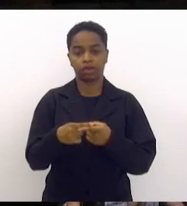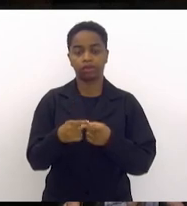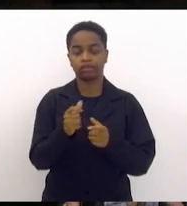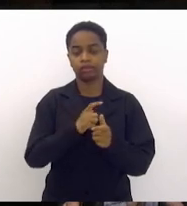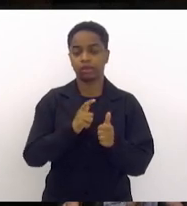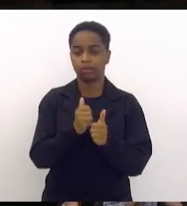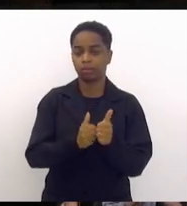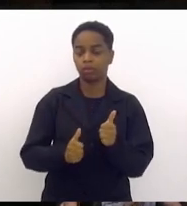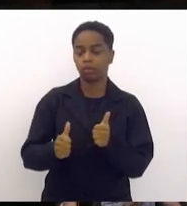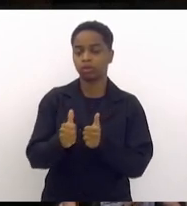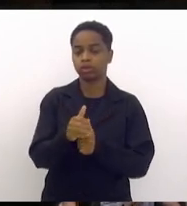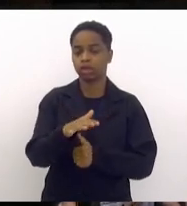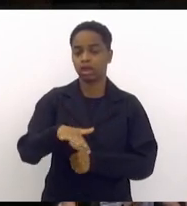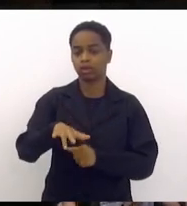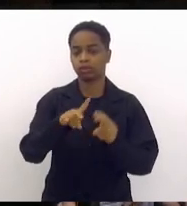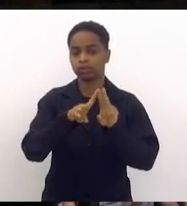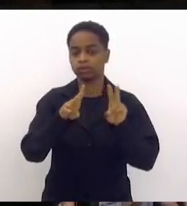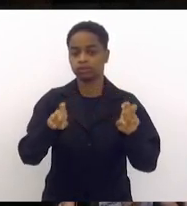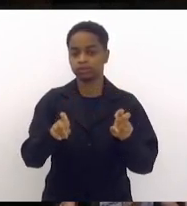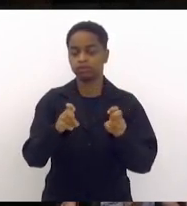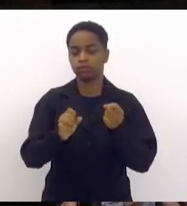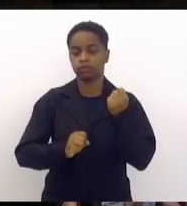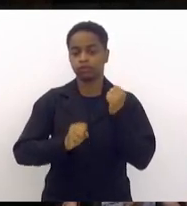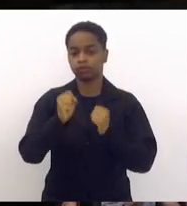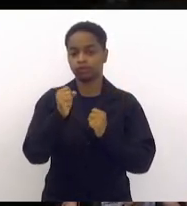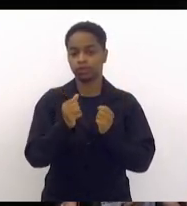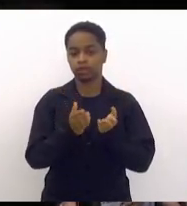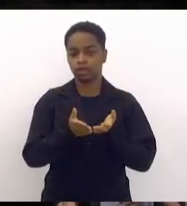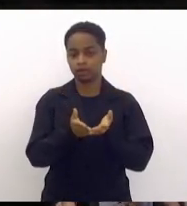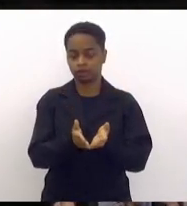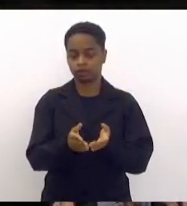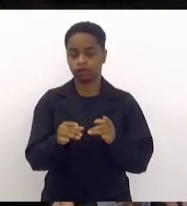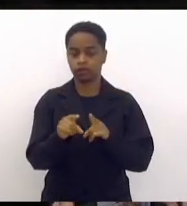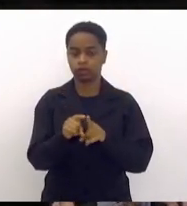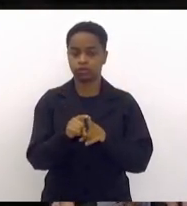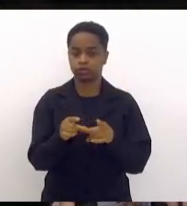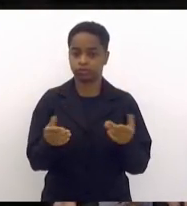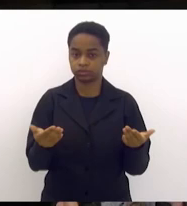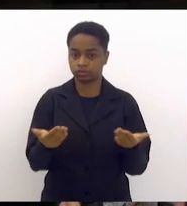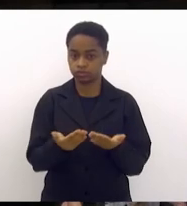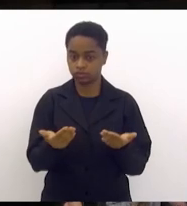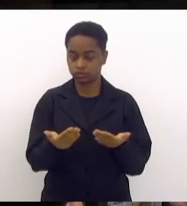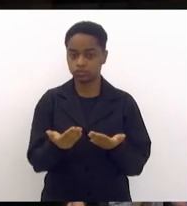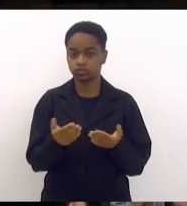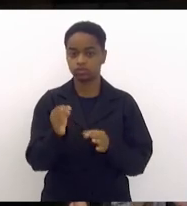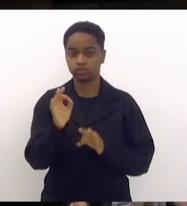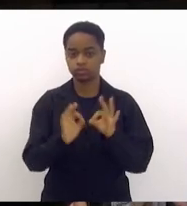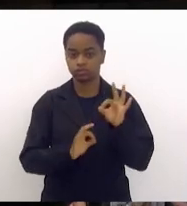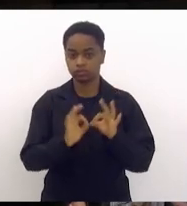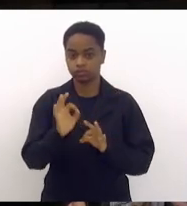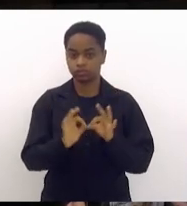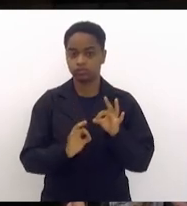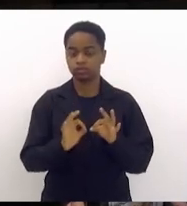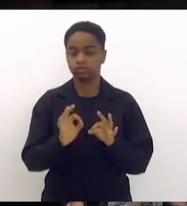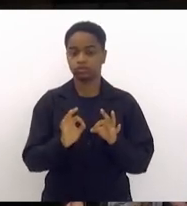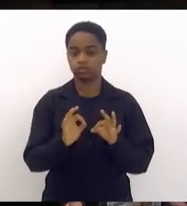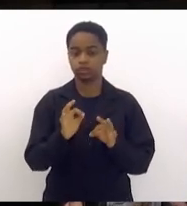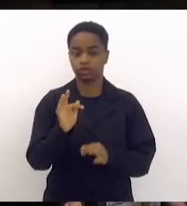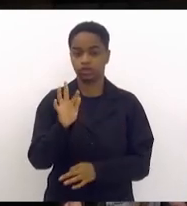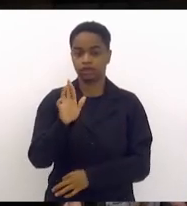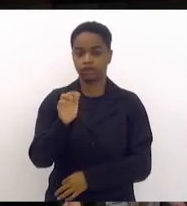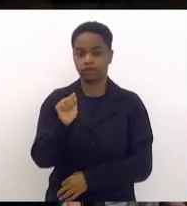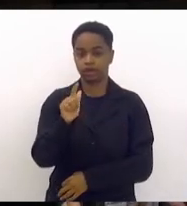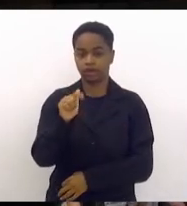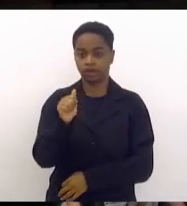nessa questão da indústria naval e que hoje ao estar construindo a as suas fragatas da